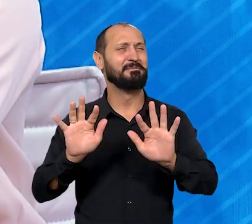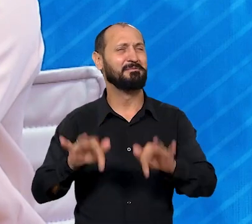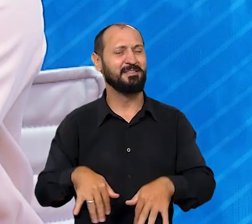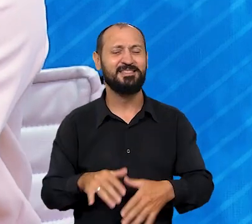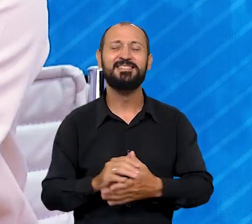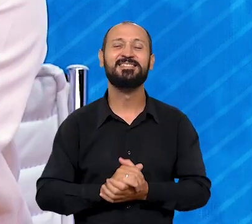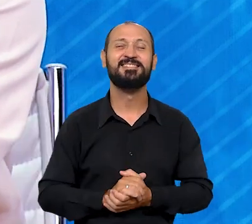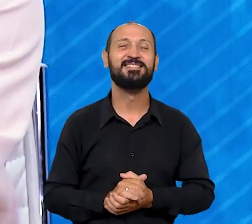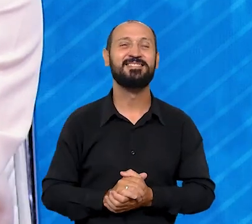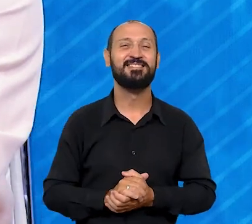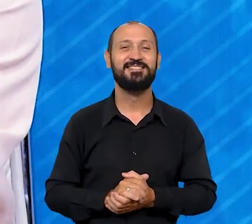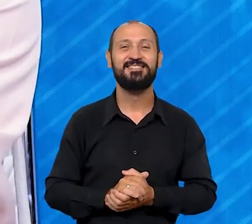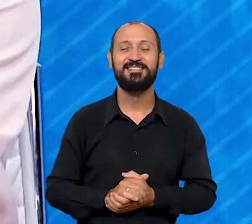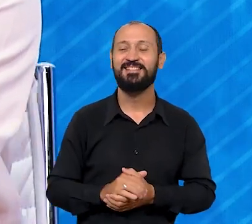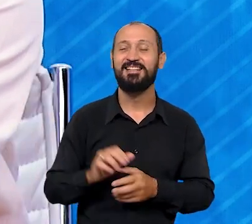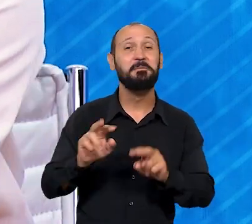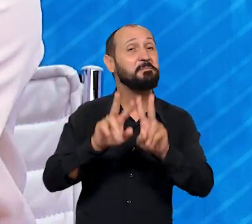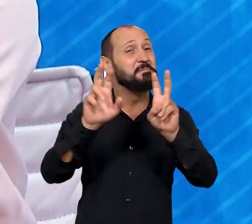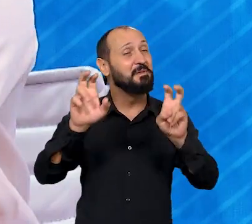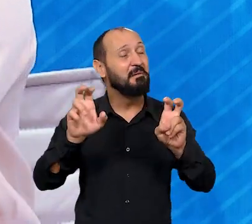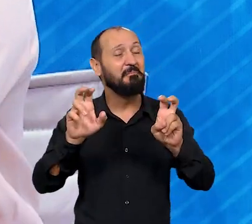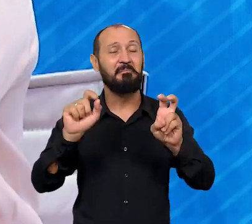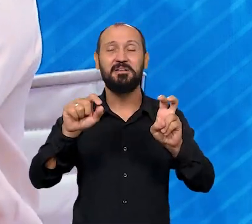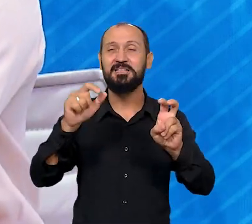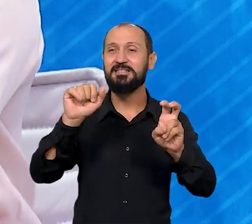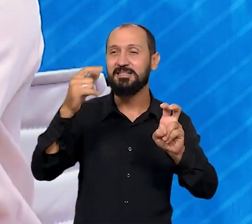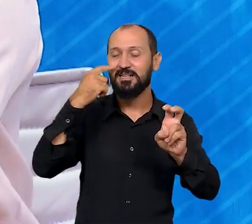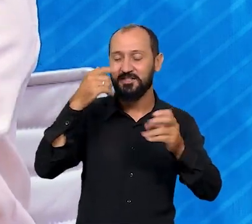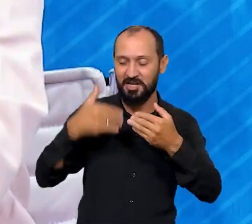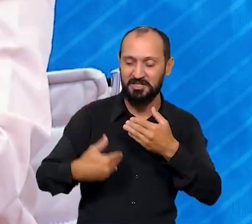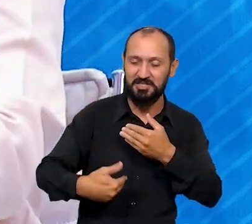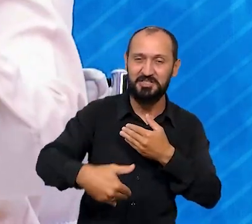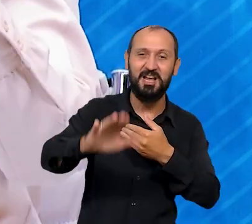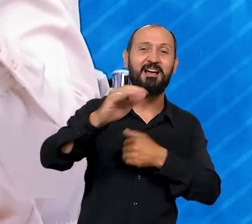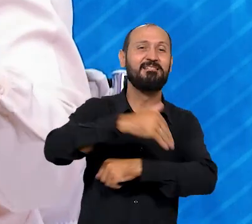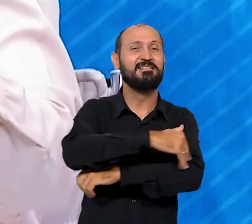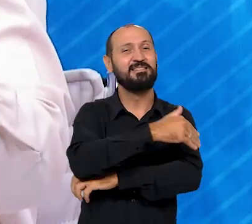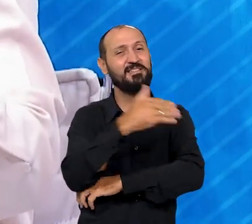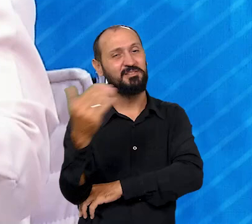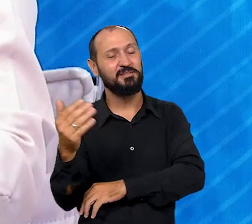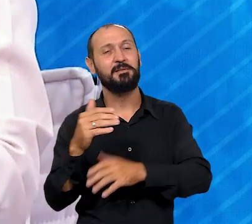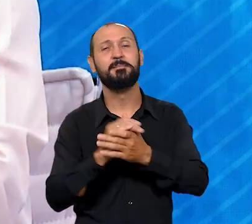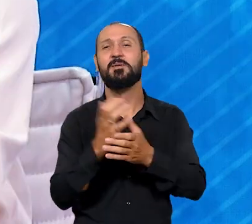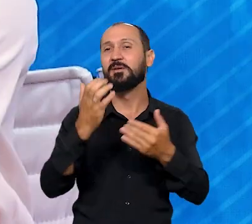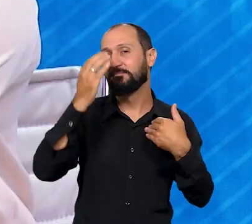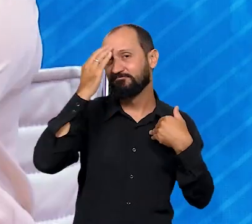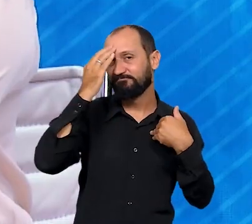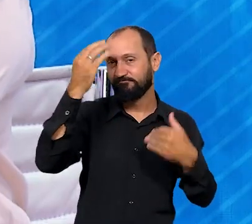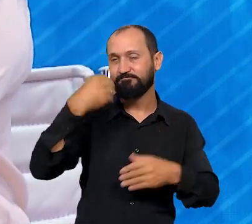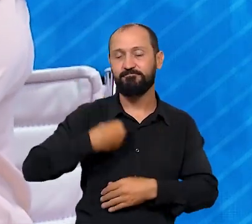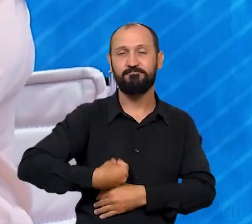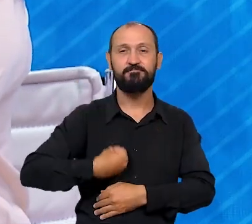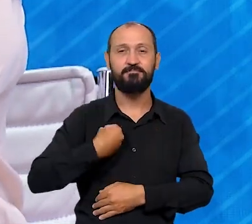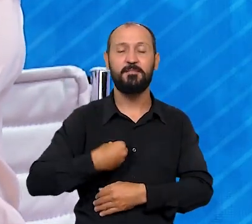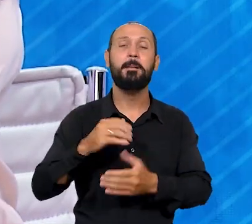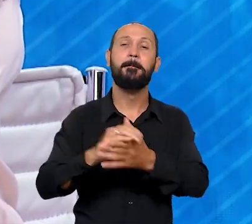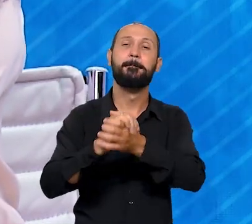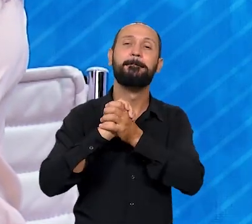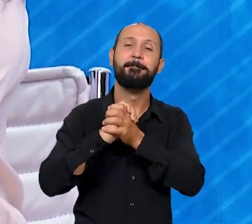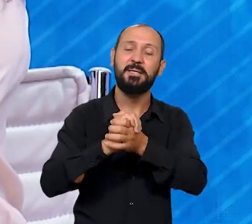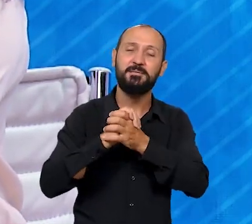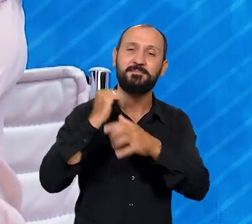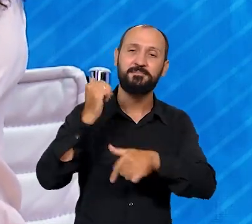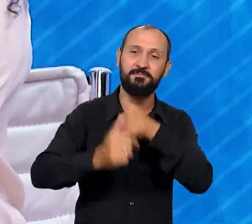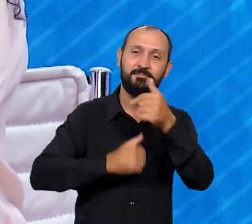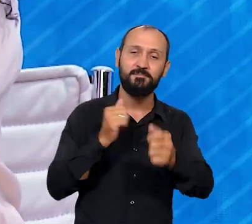Doutor, acabou o nosso tempo. É um tema, né, que se deixar aqui a gente fica a tarde toda, mas eu quero agradecer